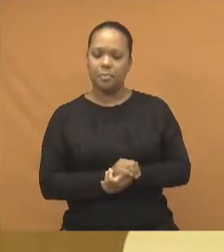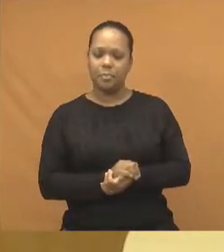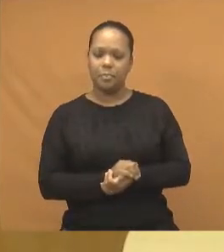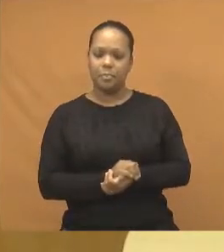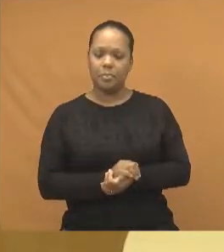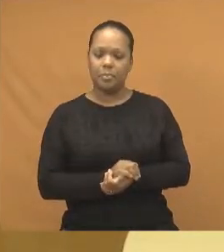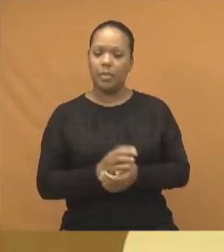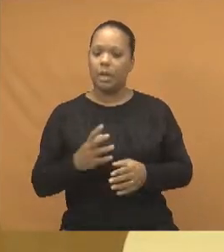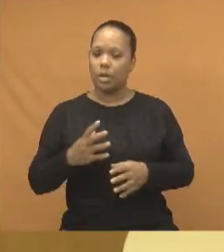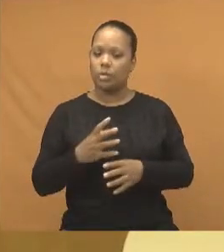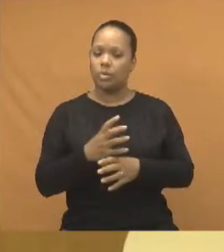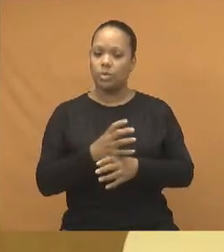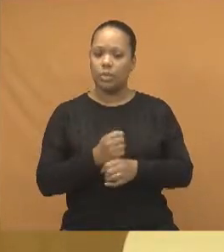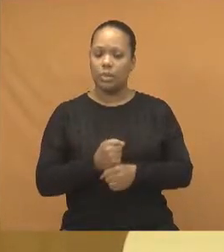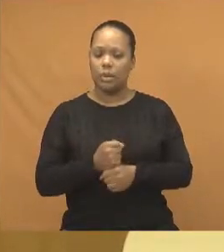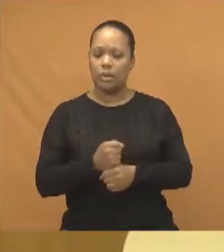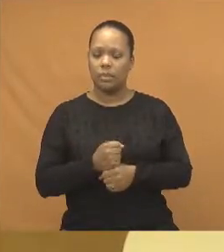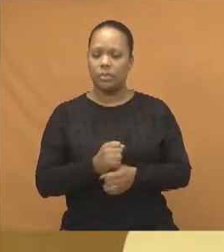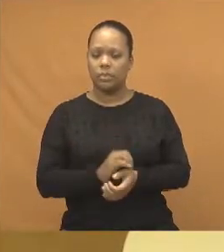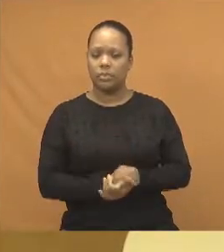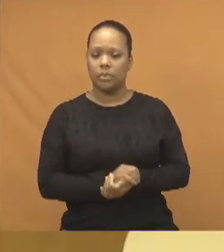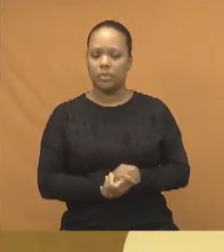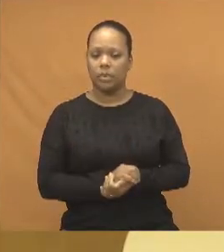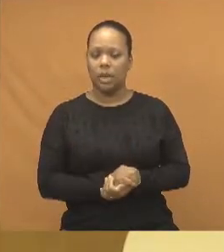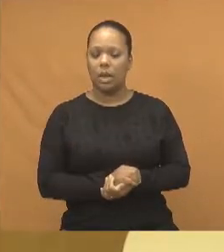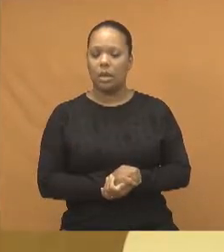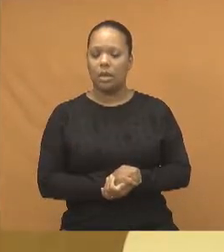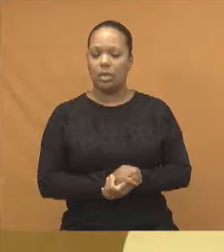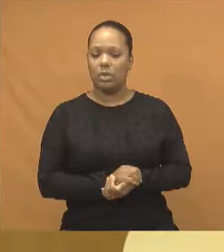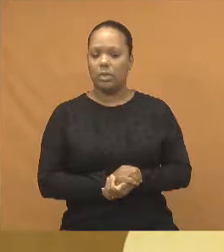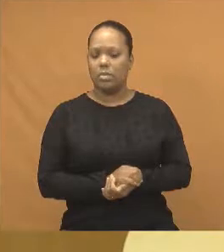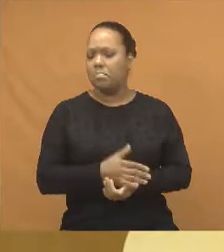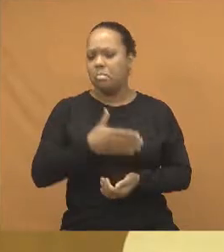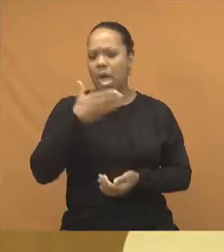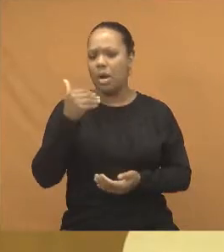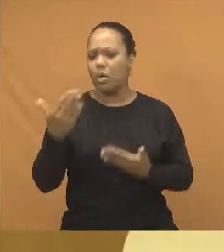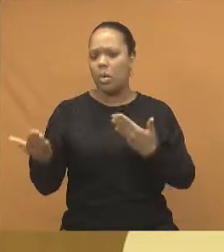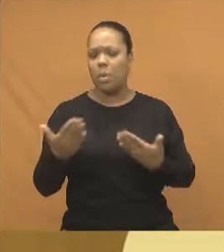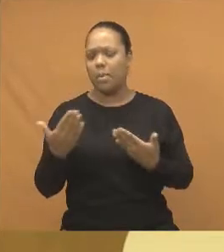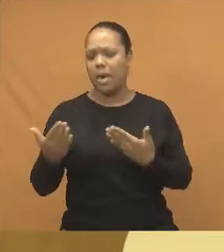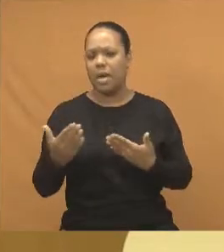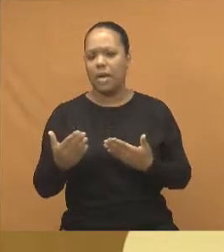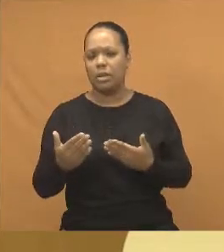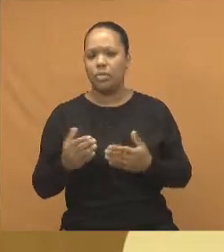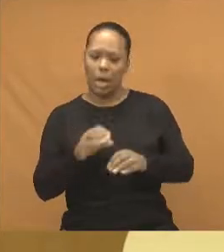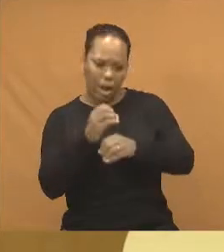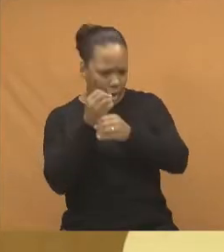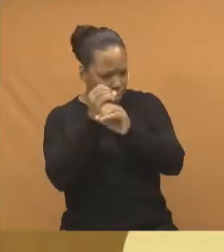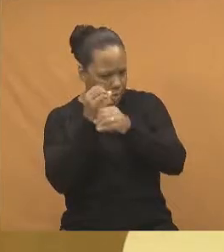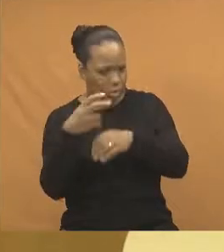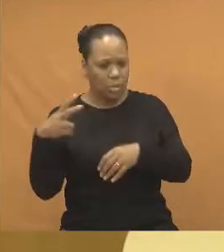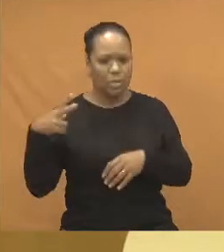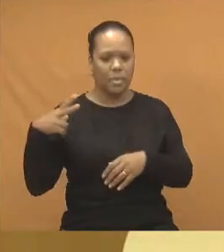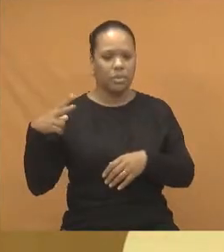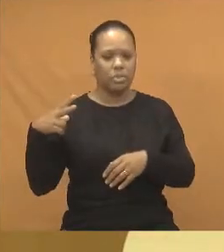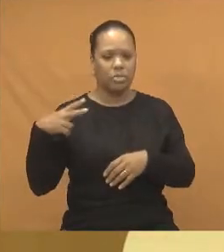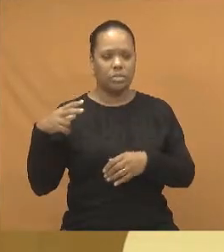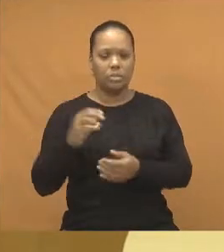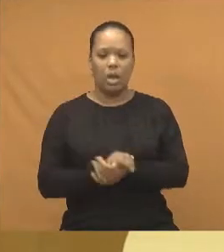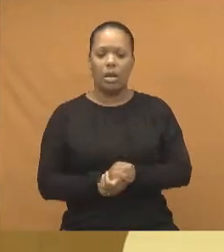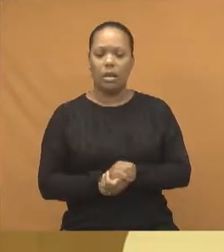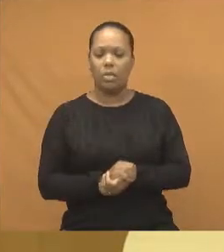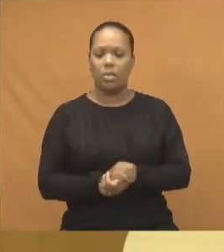um resultado mais preciso do que muitos laboratórios particulares. A gente viu a grandeza do que é um